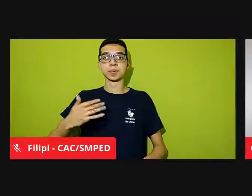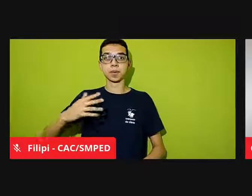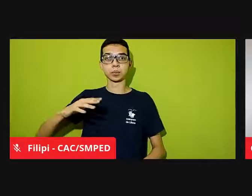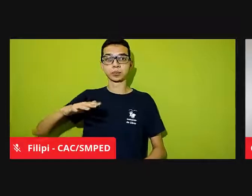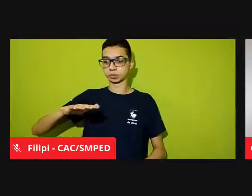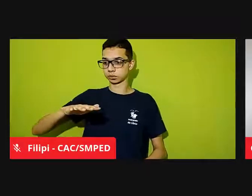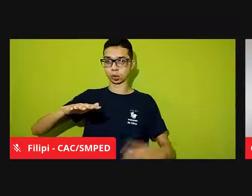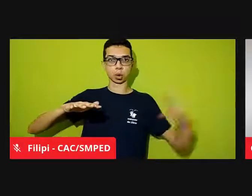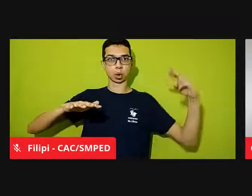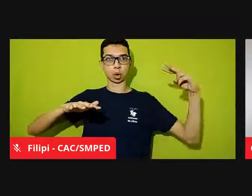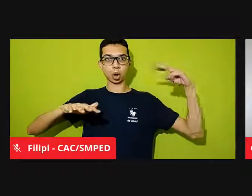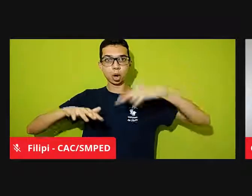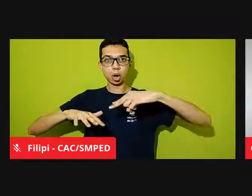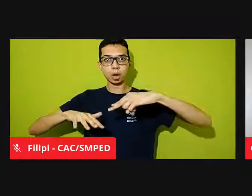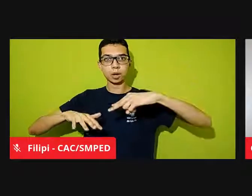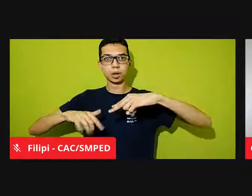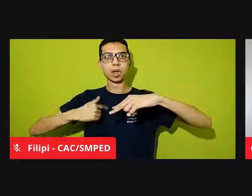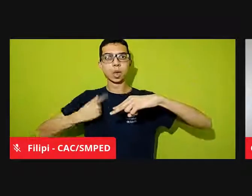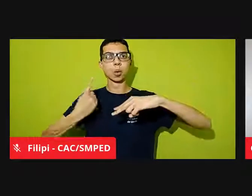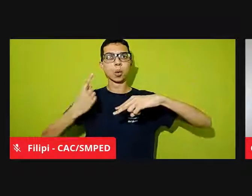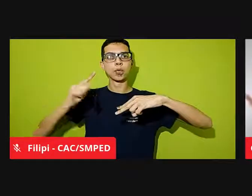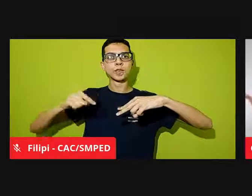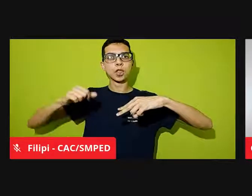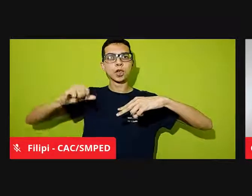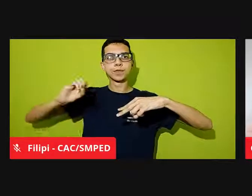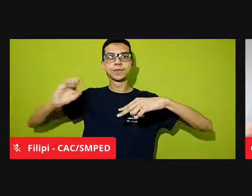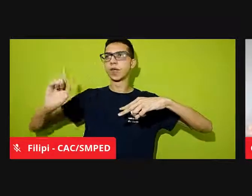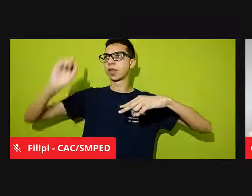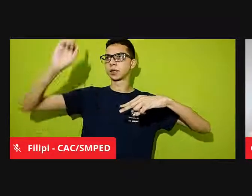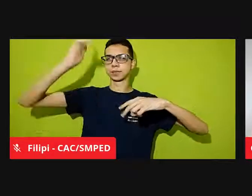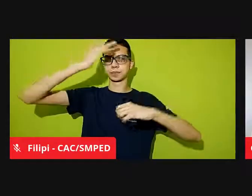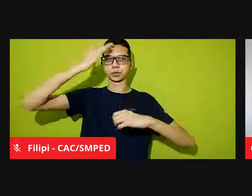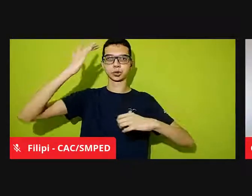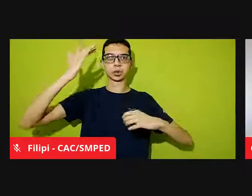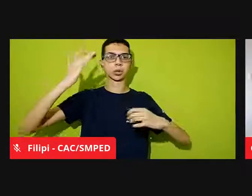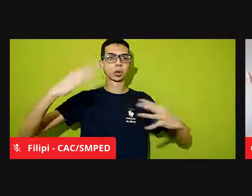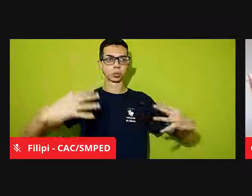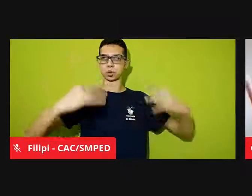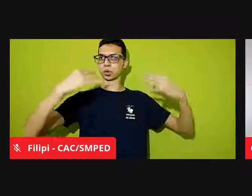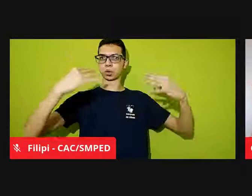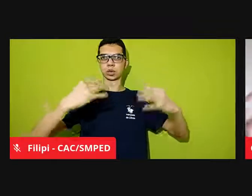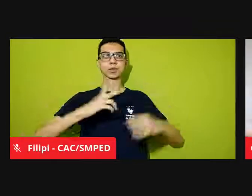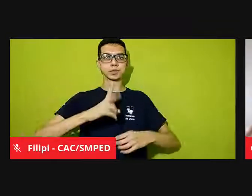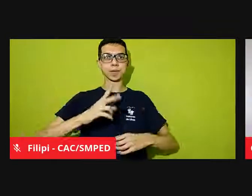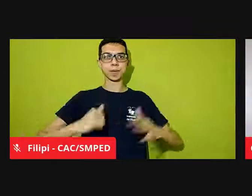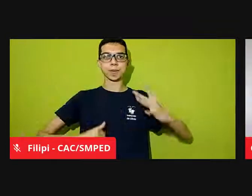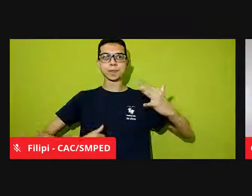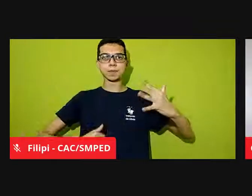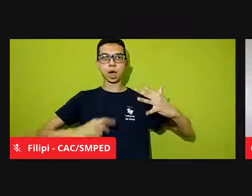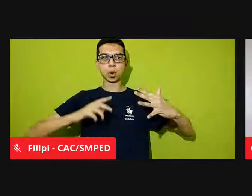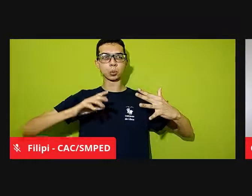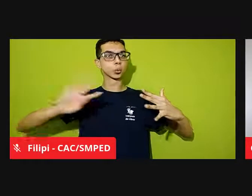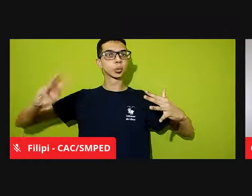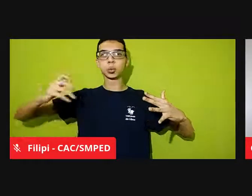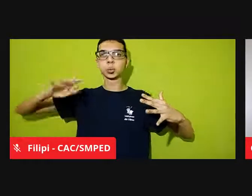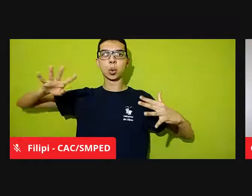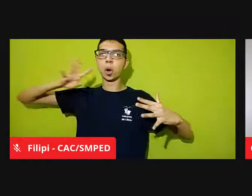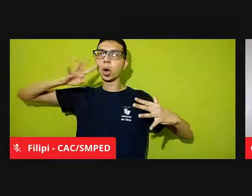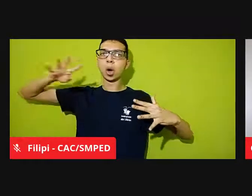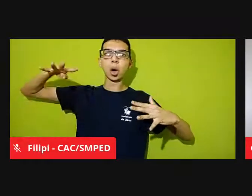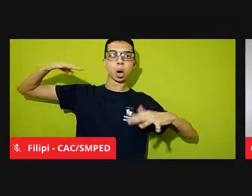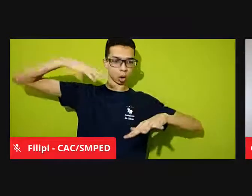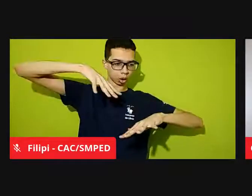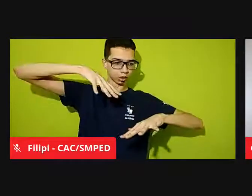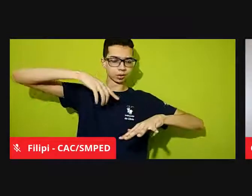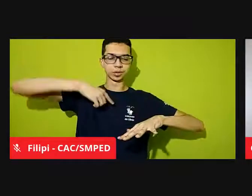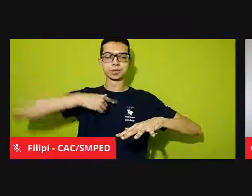mas a galera fixa na mão, no bracinho, que é diferente. E aí, uma criança nessas mediações, nesses espaços